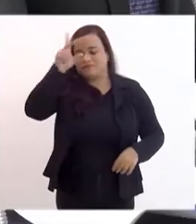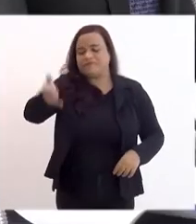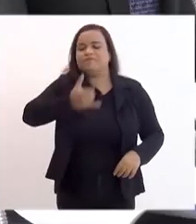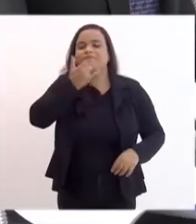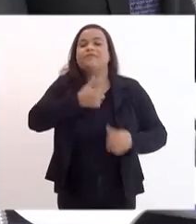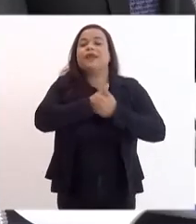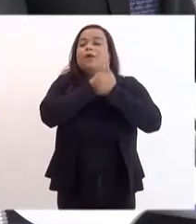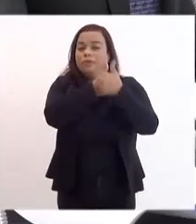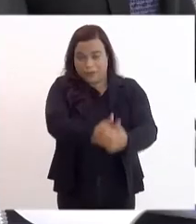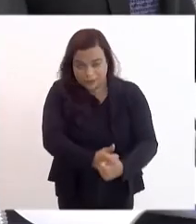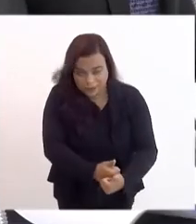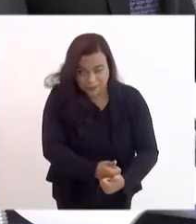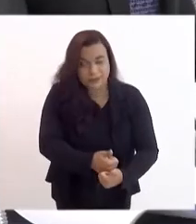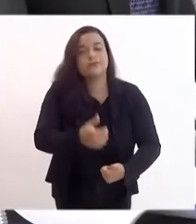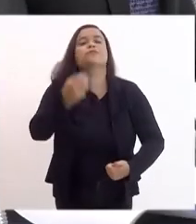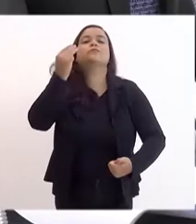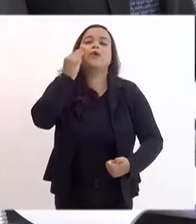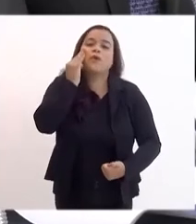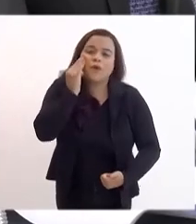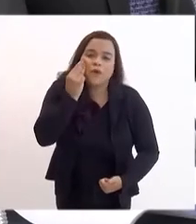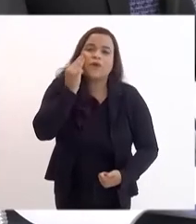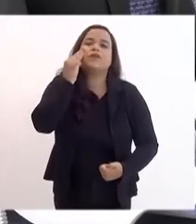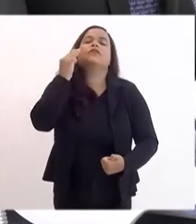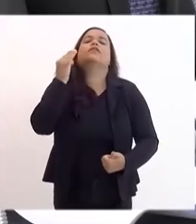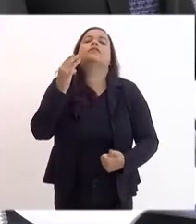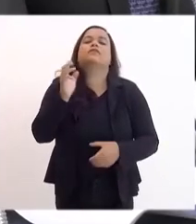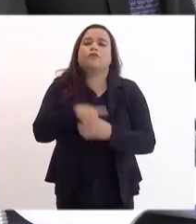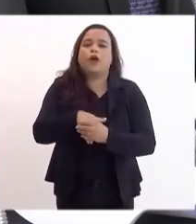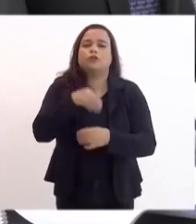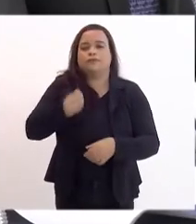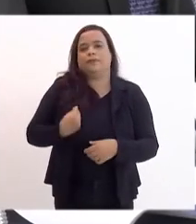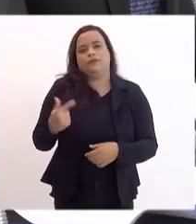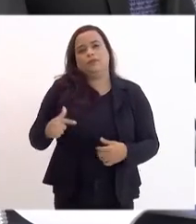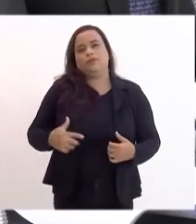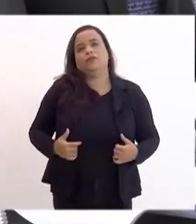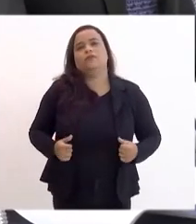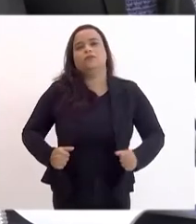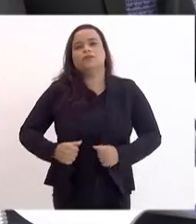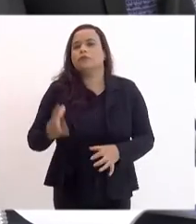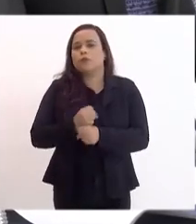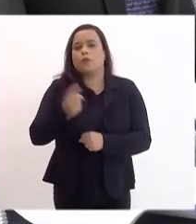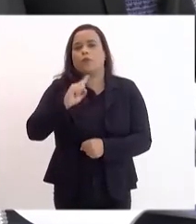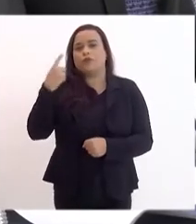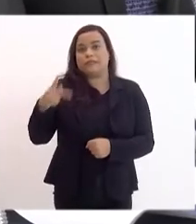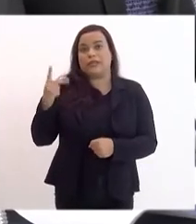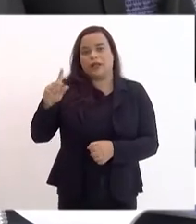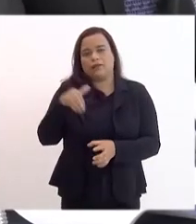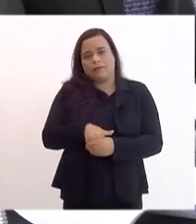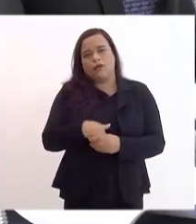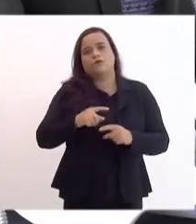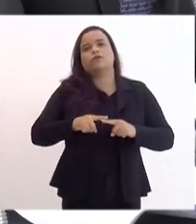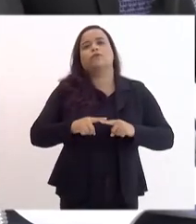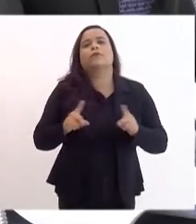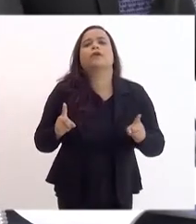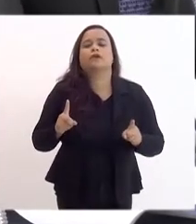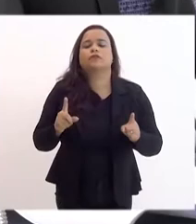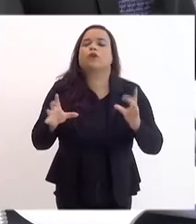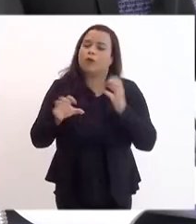Acompanhou o voto da deputada Mônica, que não está presente, mas não conta o voto, mas o número, mas conta